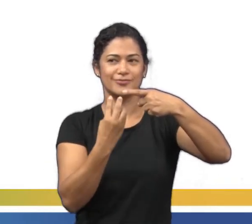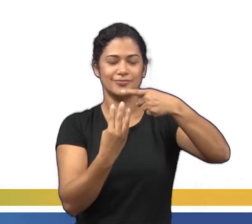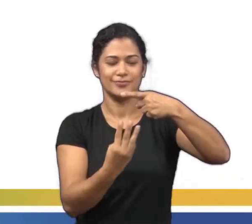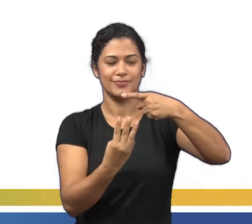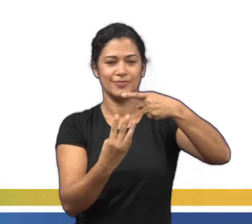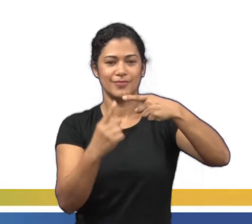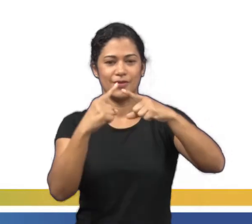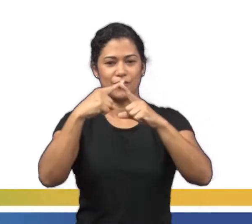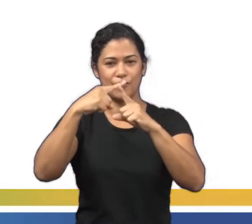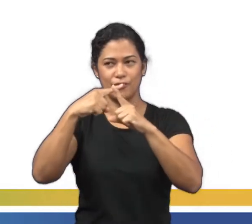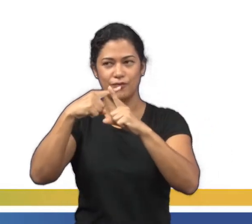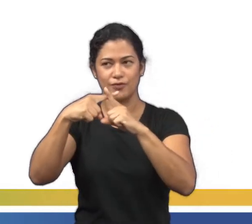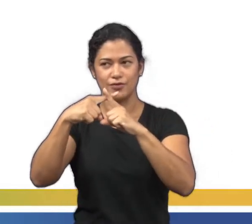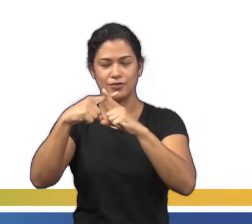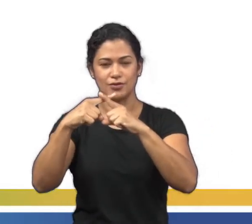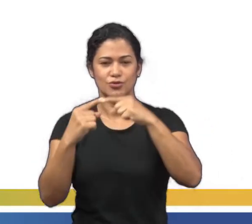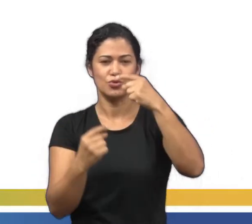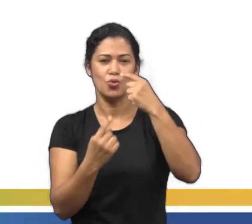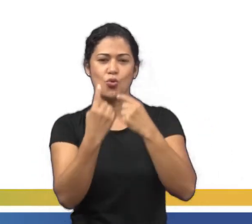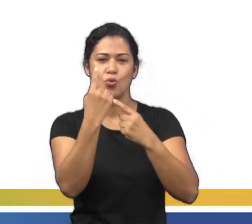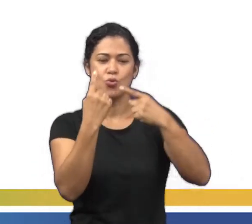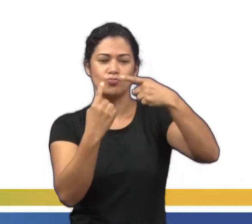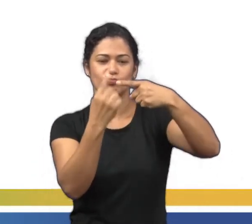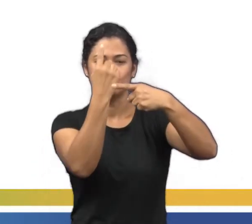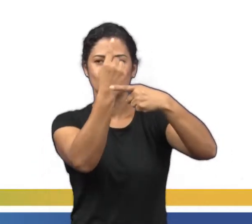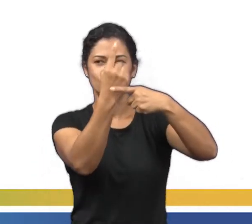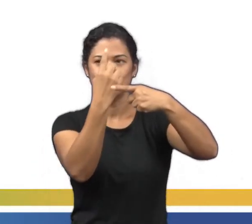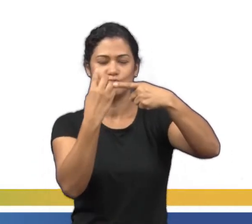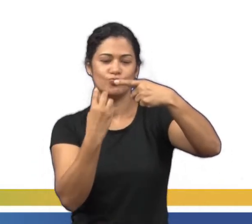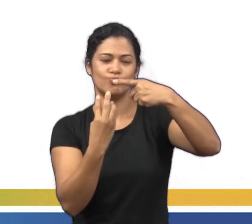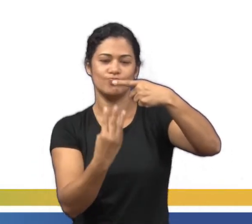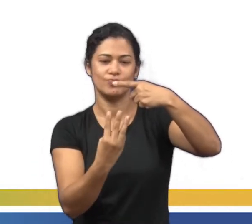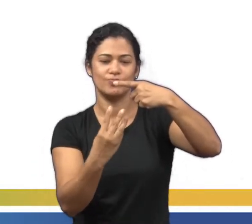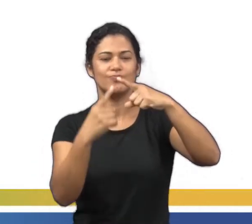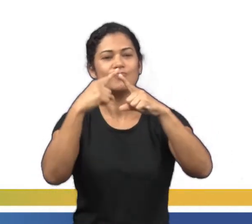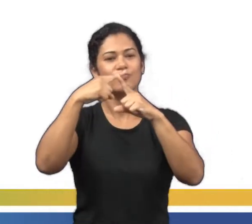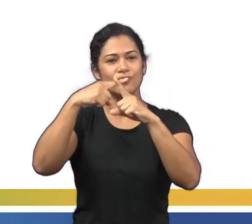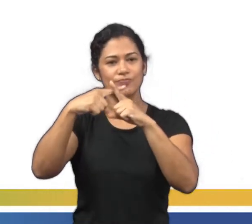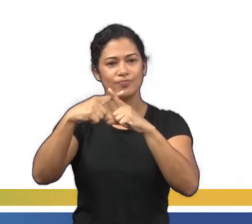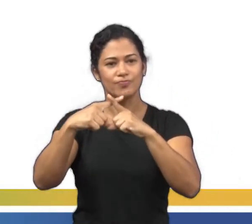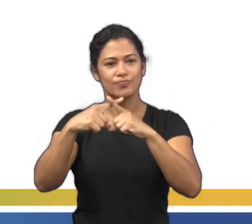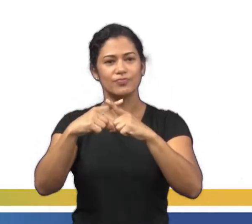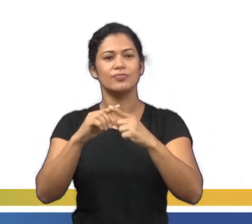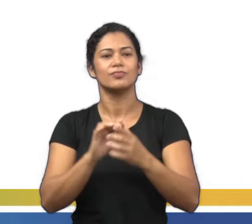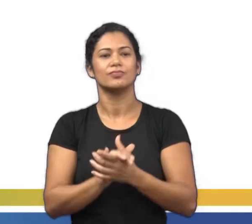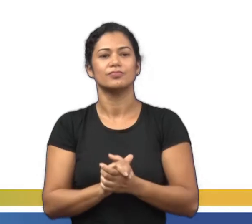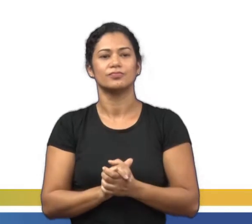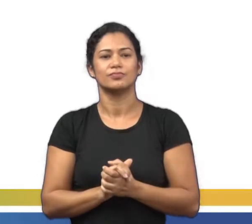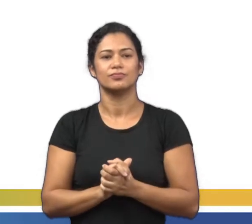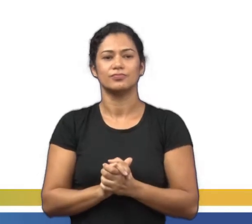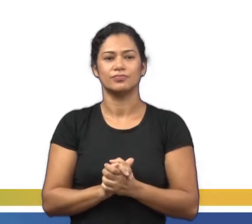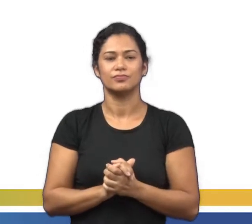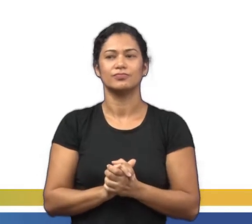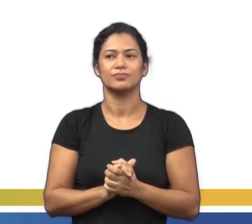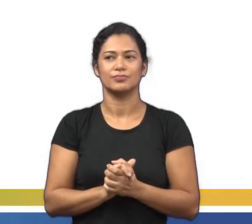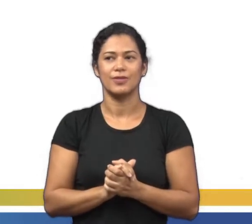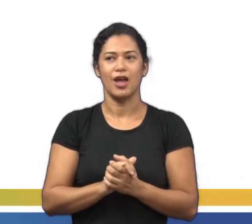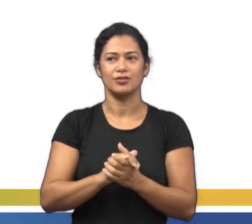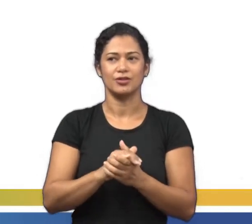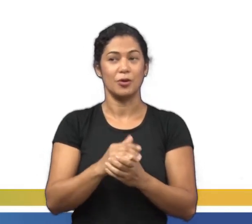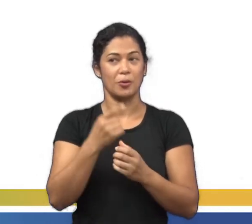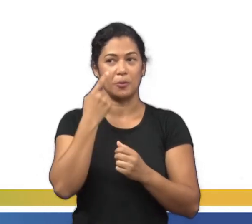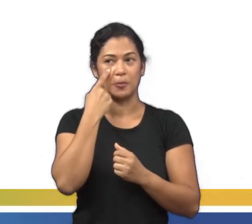aí, eu vou fazer o quê? Vou repetir a minha base, que é 1/3. Quantas vezes? 3. Aí fica 1/3